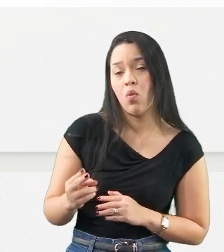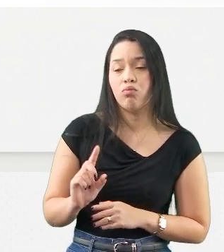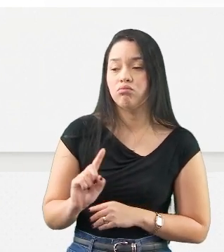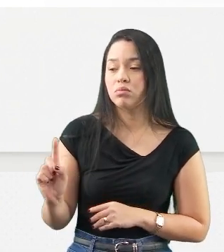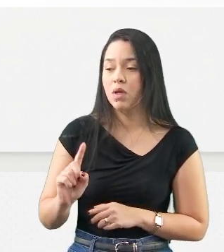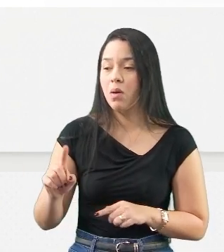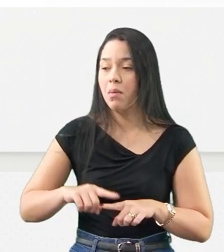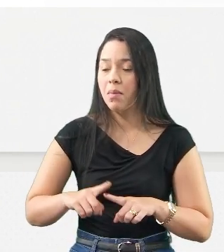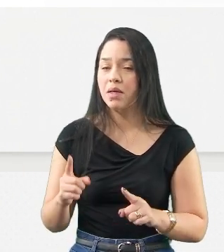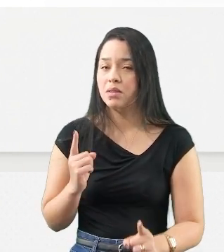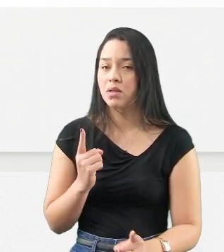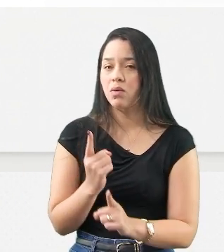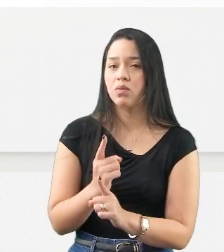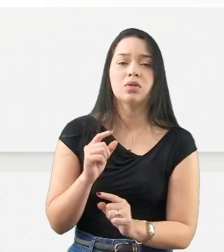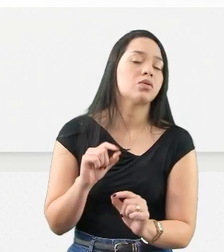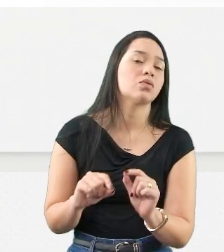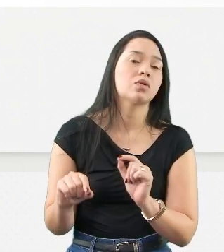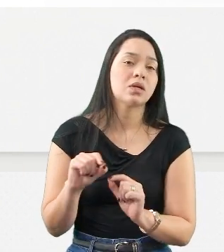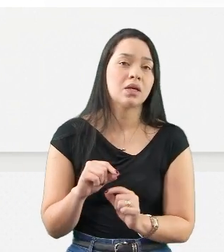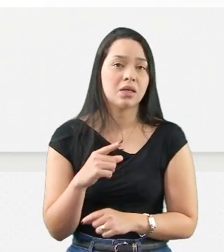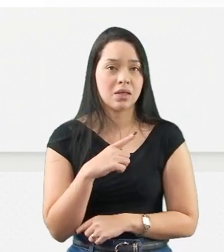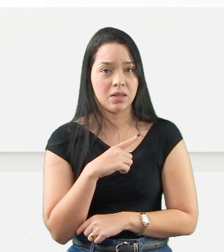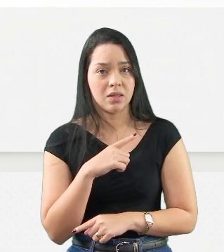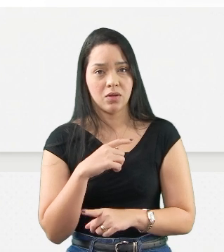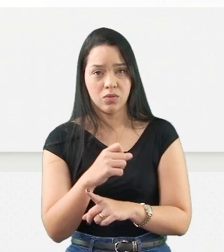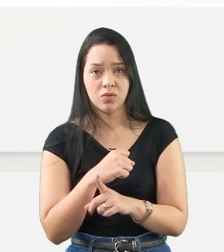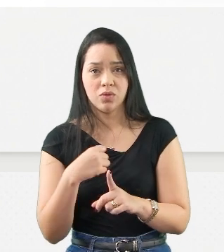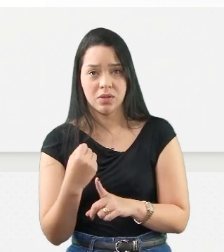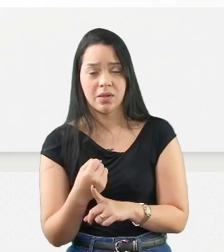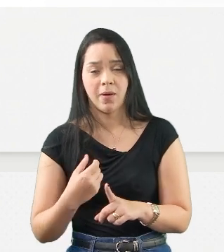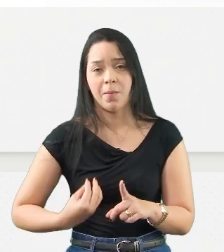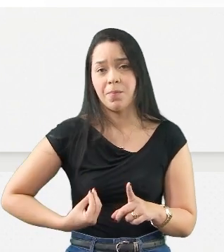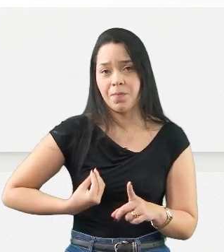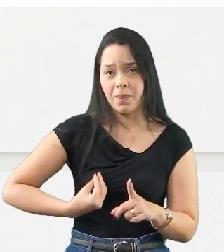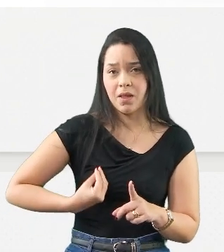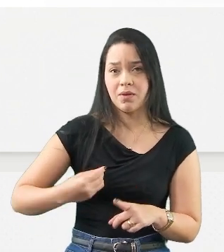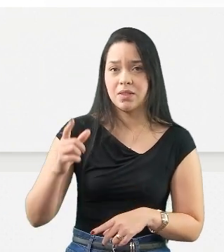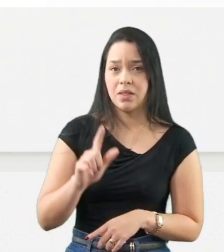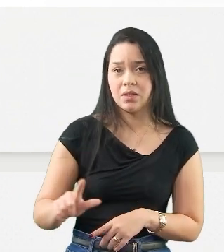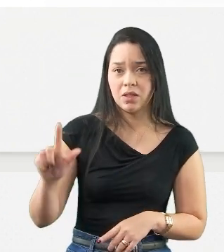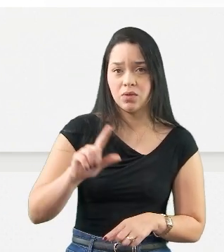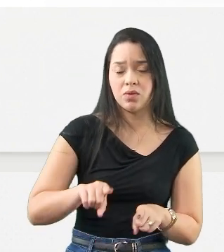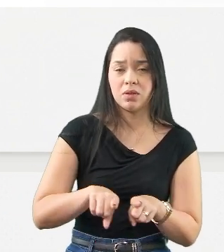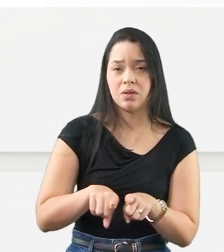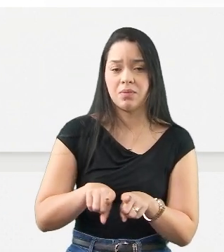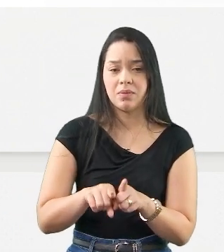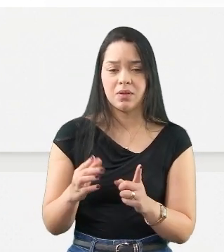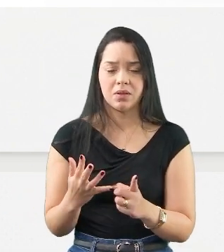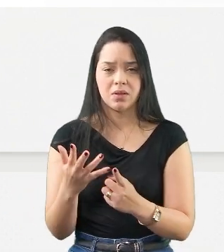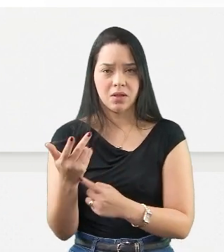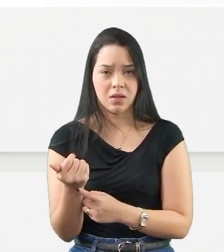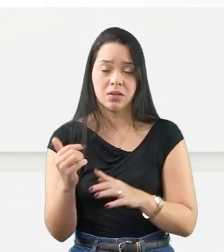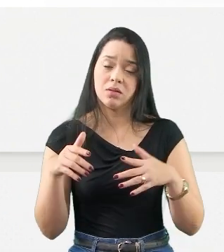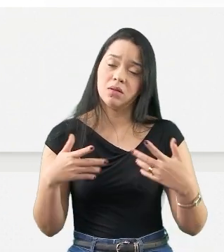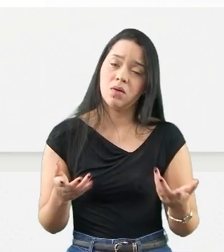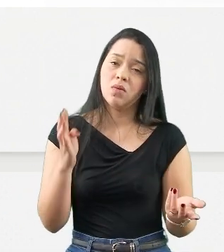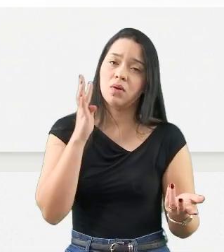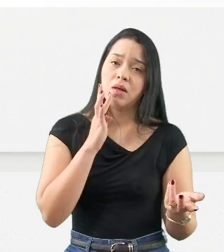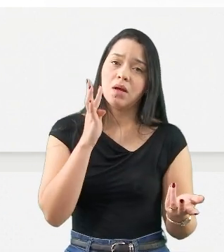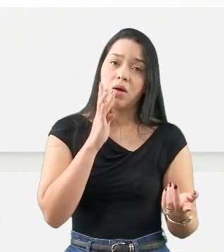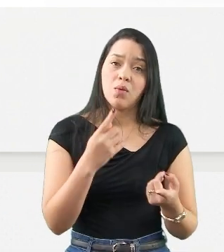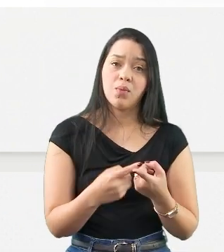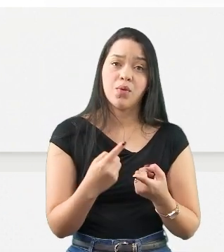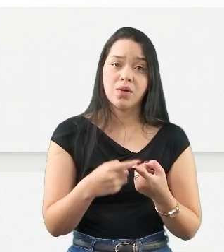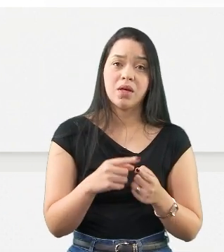mas a gente encontra um quê do social presente nessa literatura e nessas artes, né? Então isso é bem legal porque é